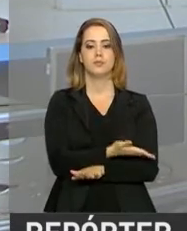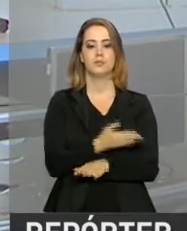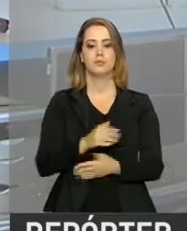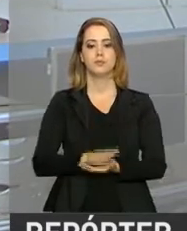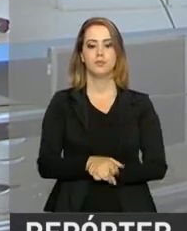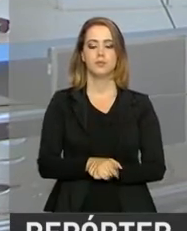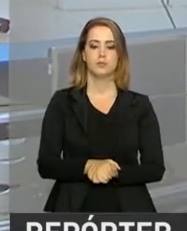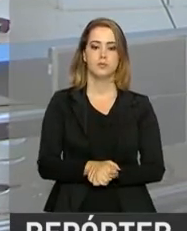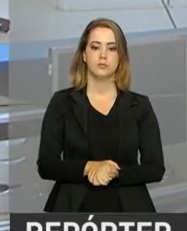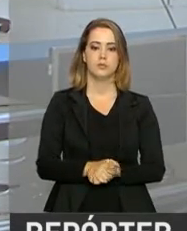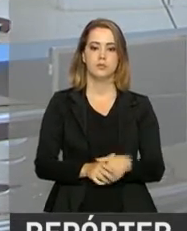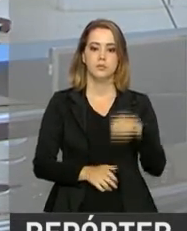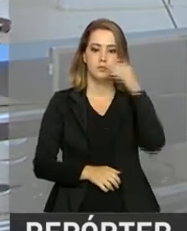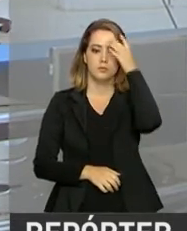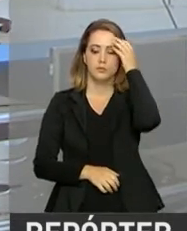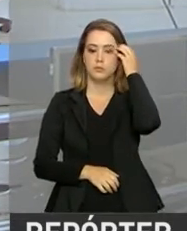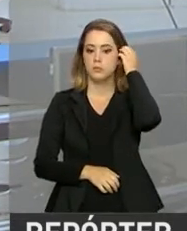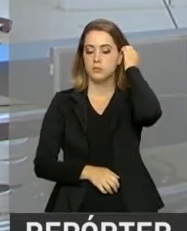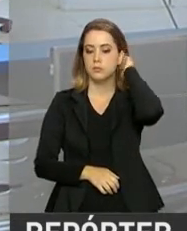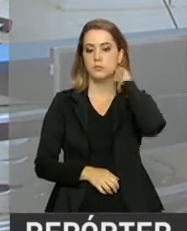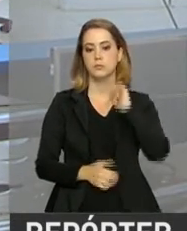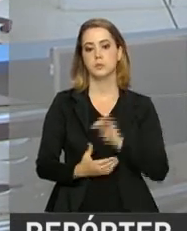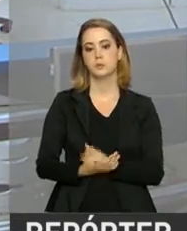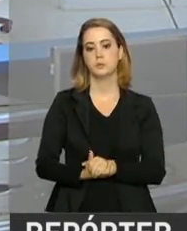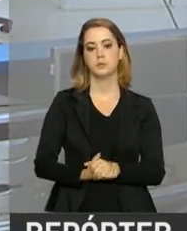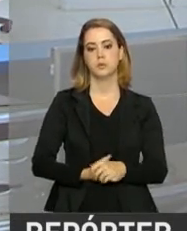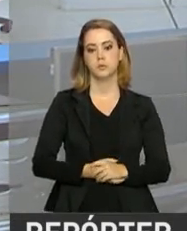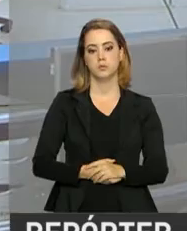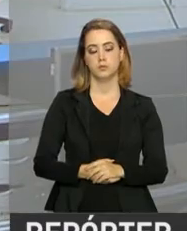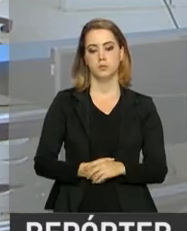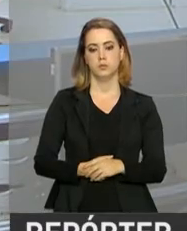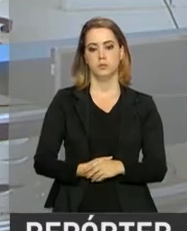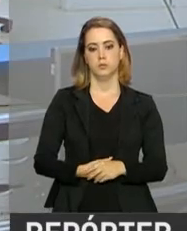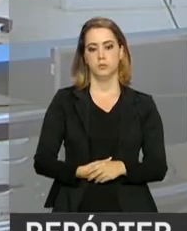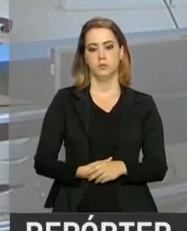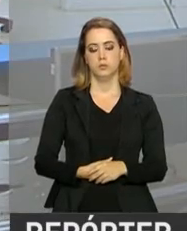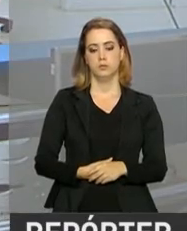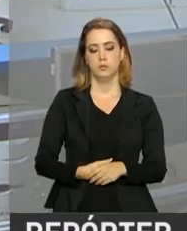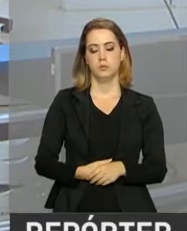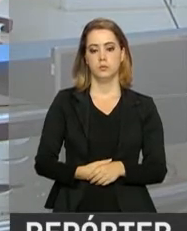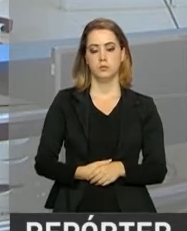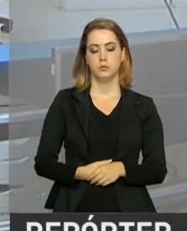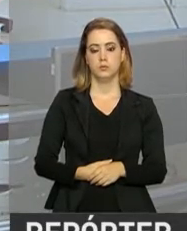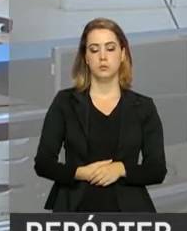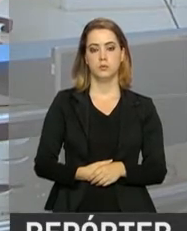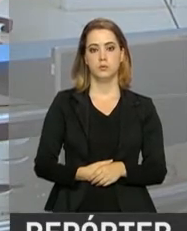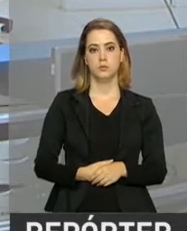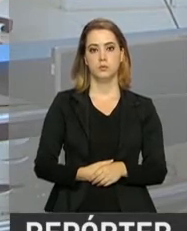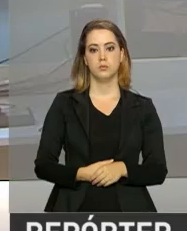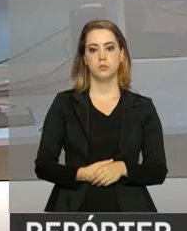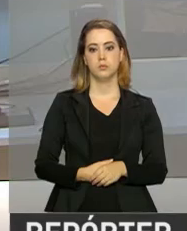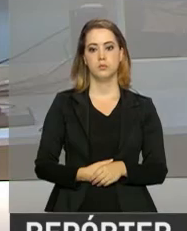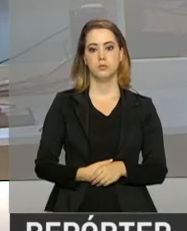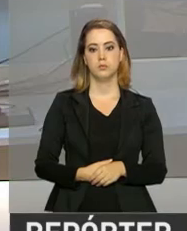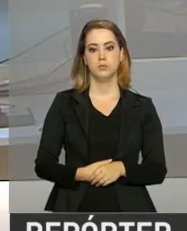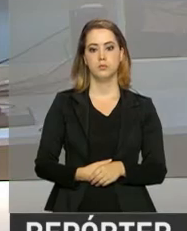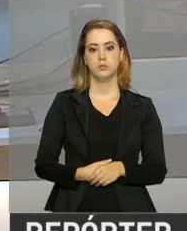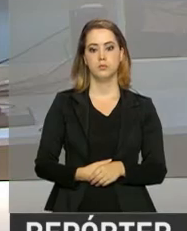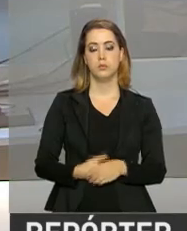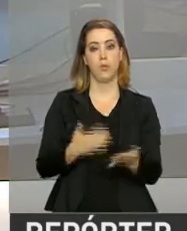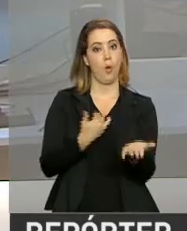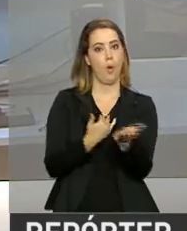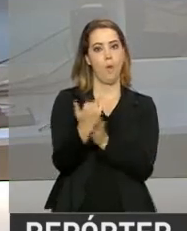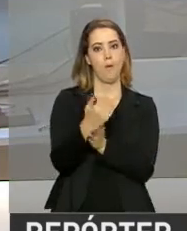www pontos e manter te ponto mct.gov.br e